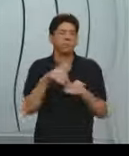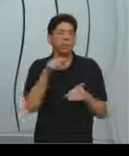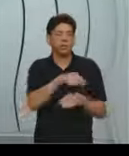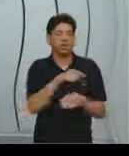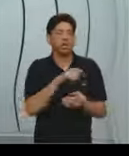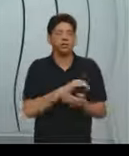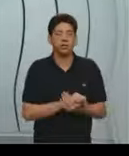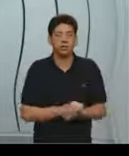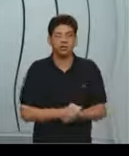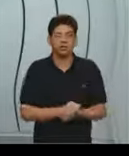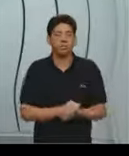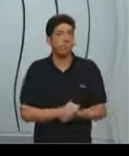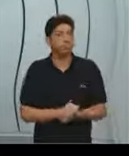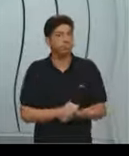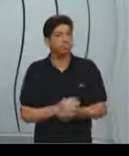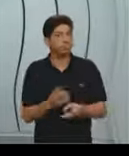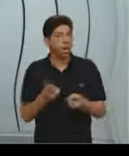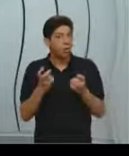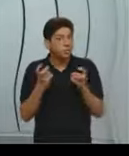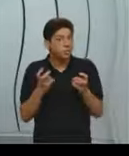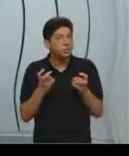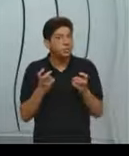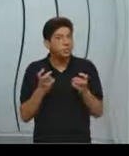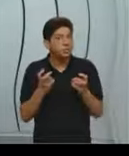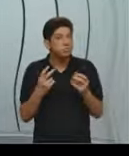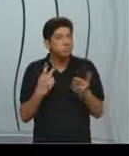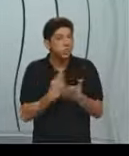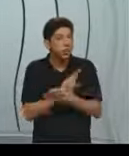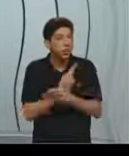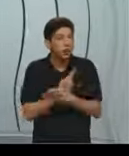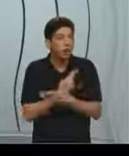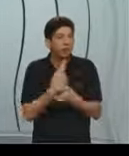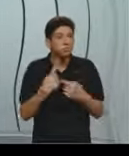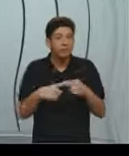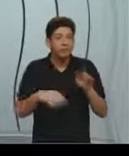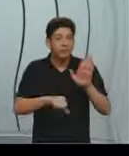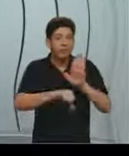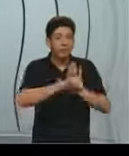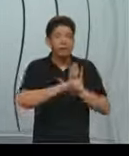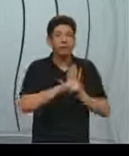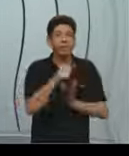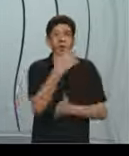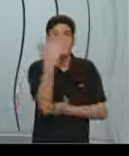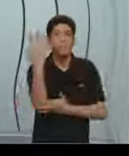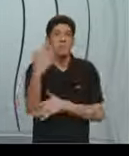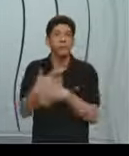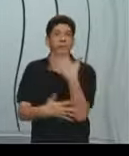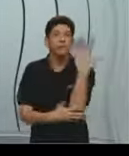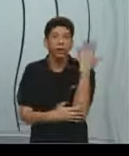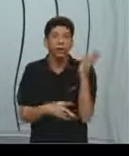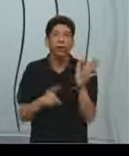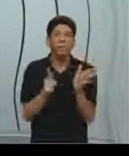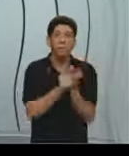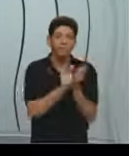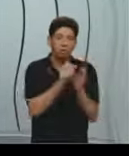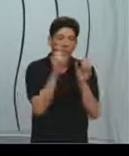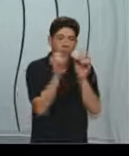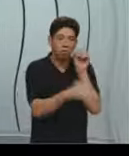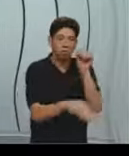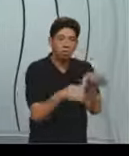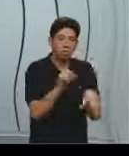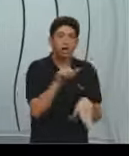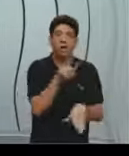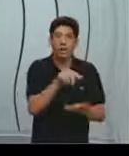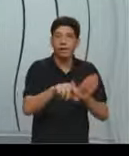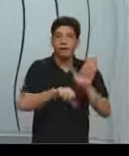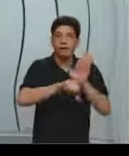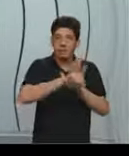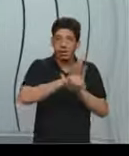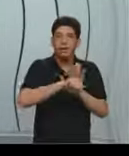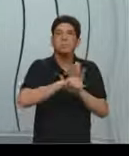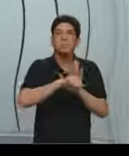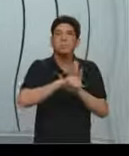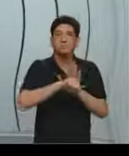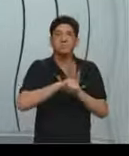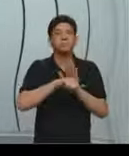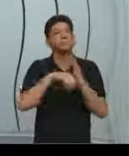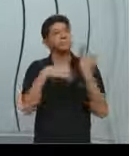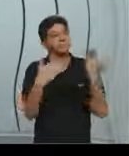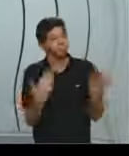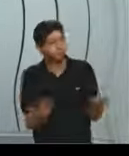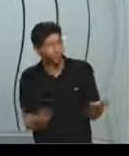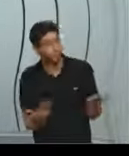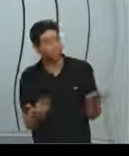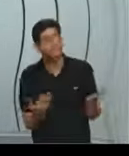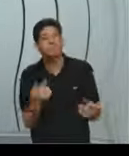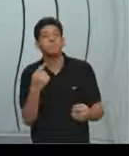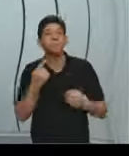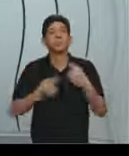Inclusive a pessoa que cometeu o crime ambiental de jogar aquele papel ali que para mim já era um critério de não votar nele e a pessoa utilizou Então nossa